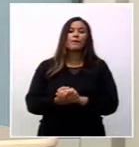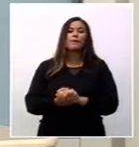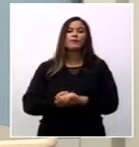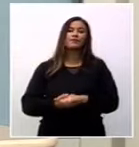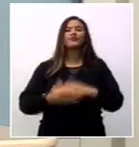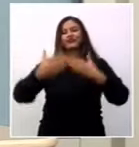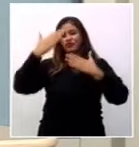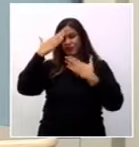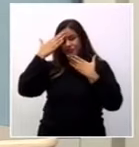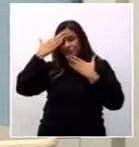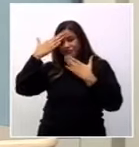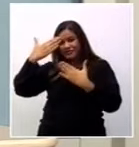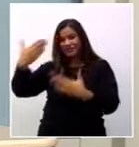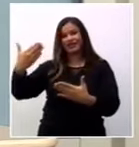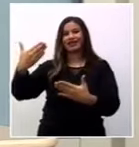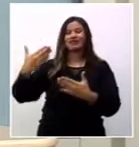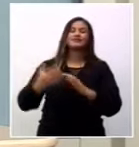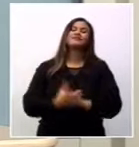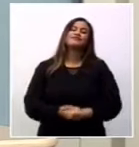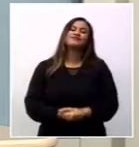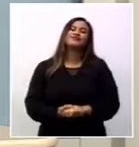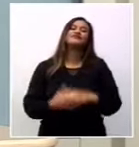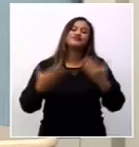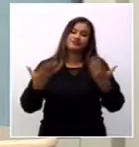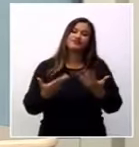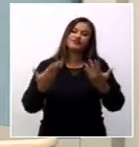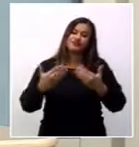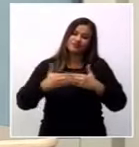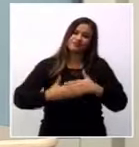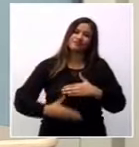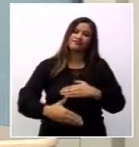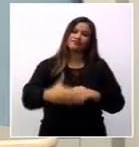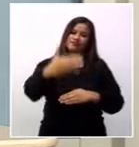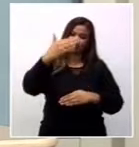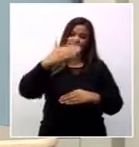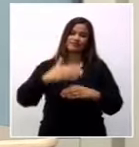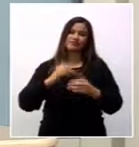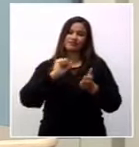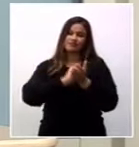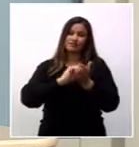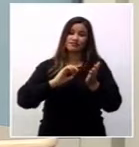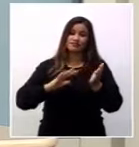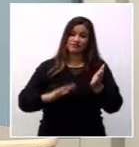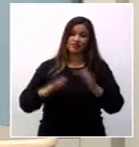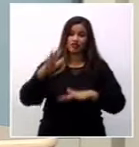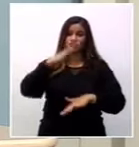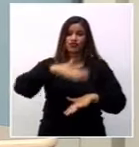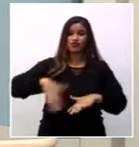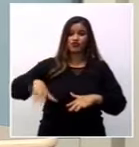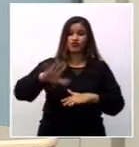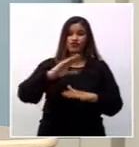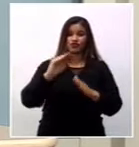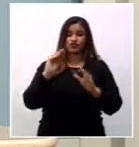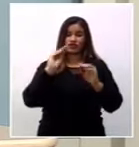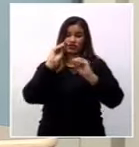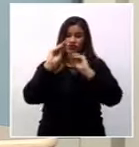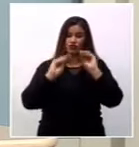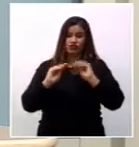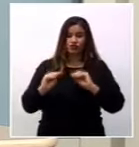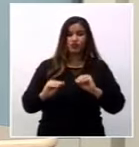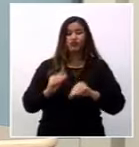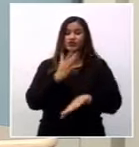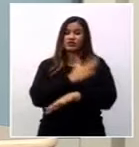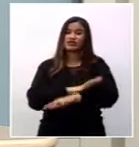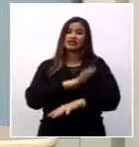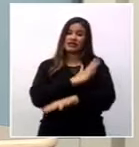nosso muito obrigada, e agora a gente vai dar sequência, né, à nossa atividade para vocês colocarem um pouco em prática o que a